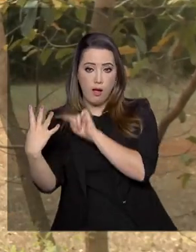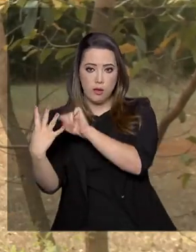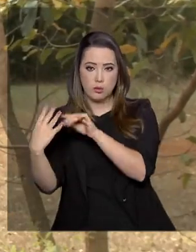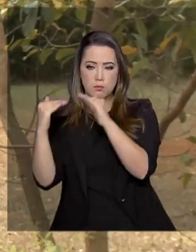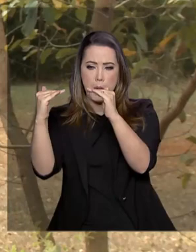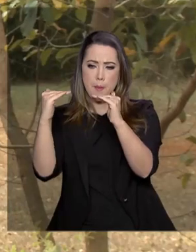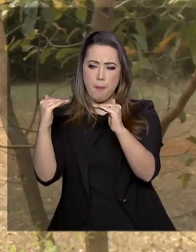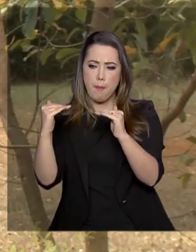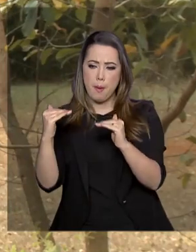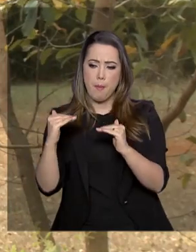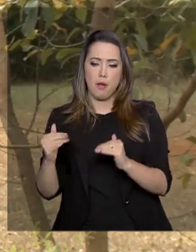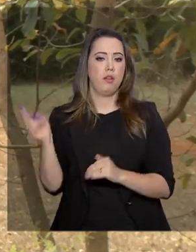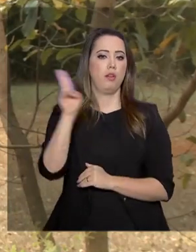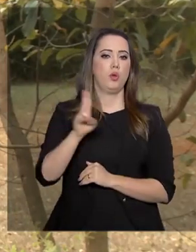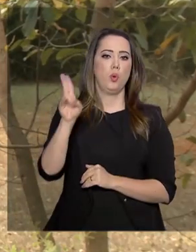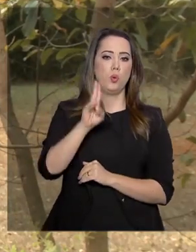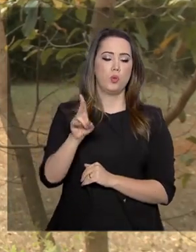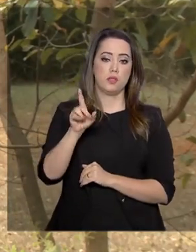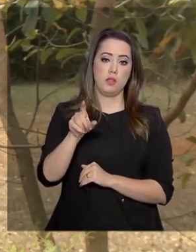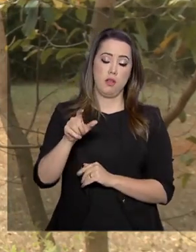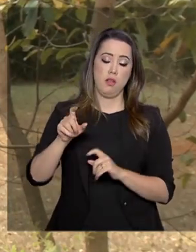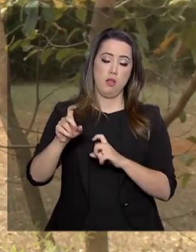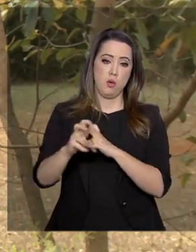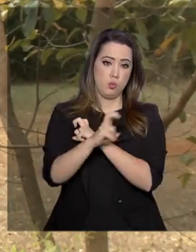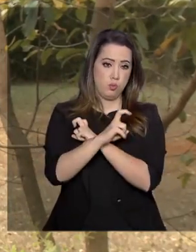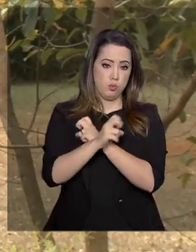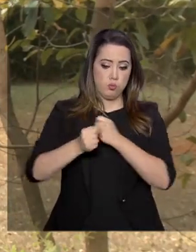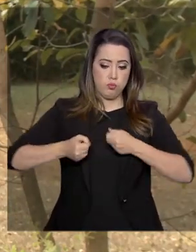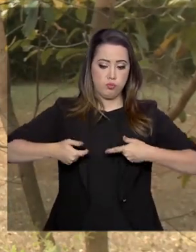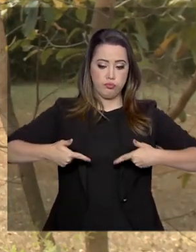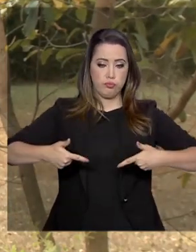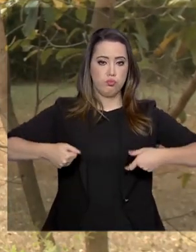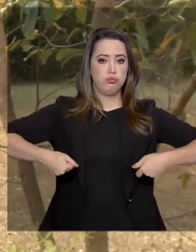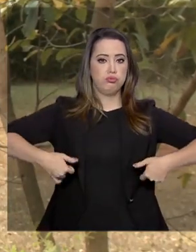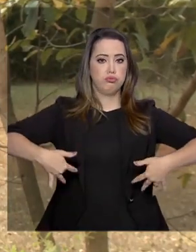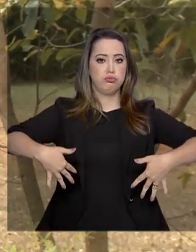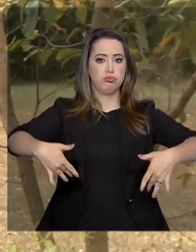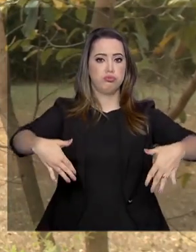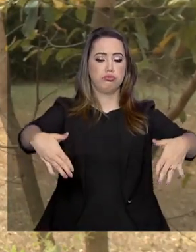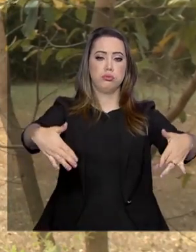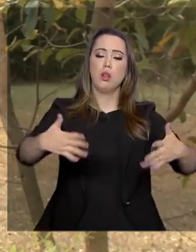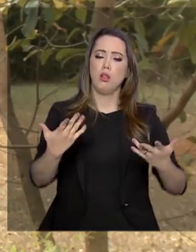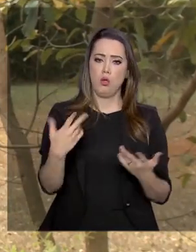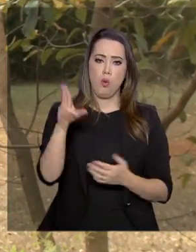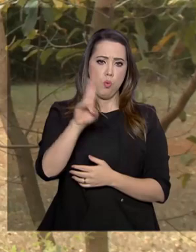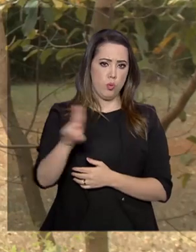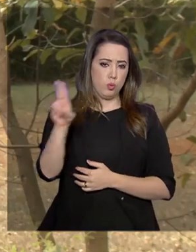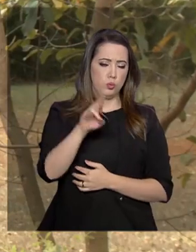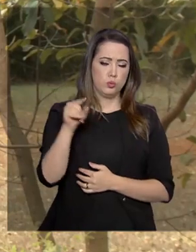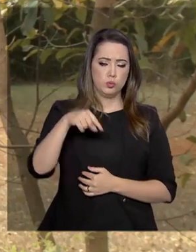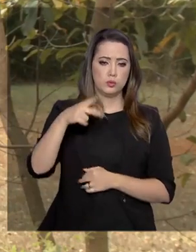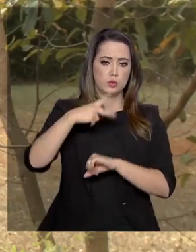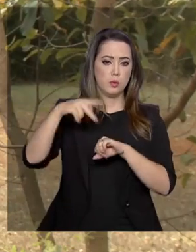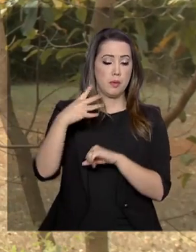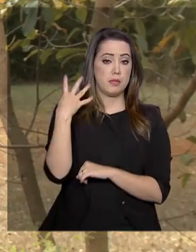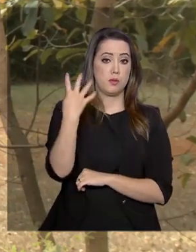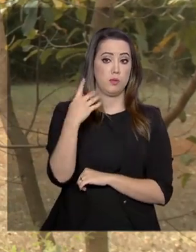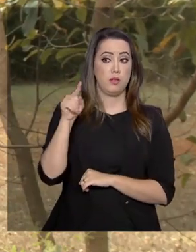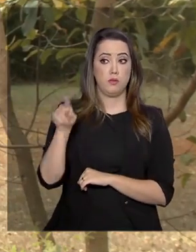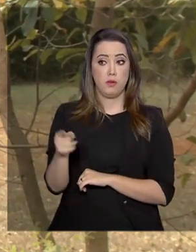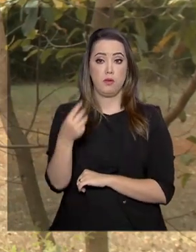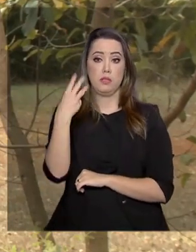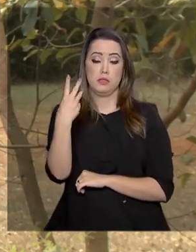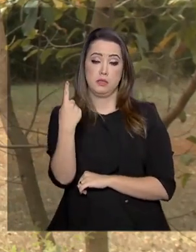desses produtos. Em 2016, o consumo relativo no país foi de 4,31 quilos de